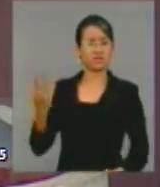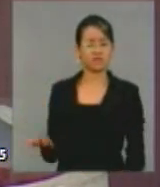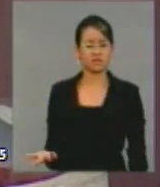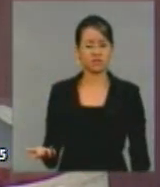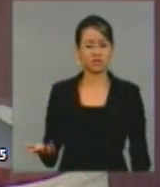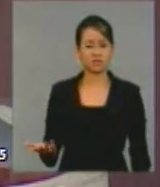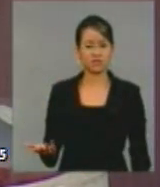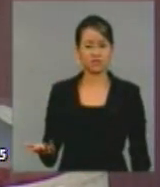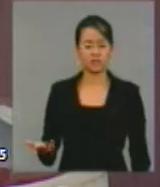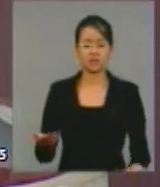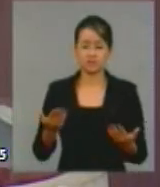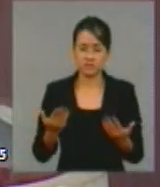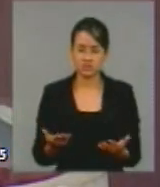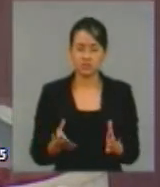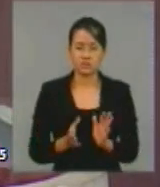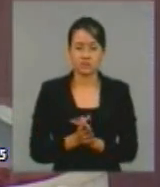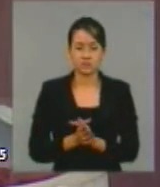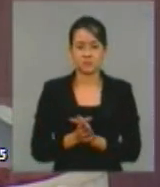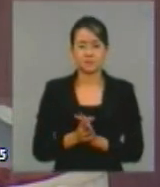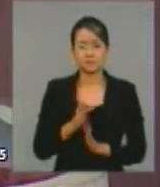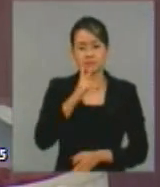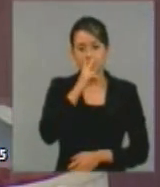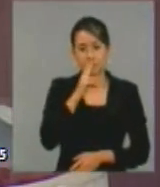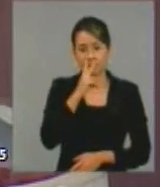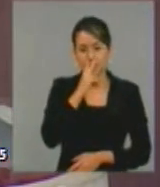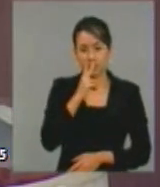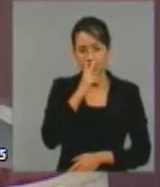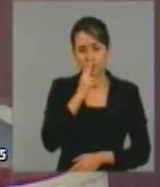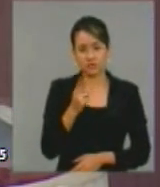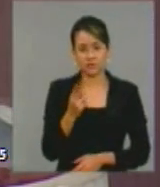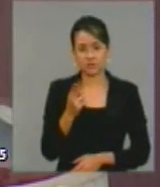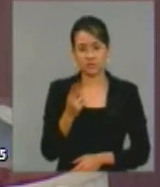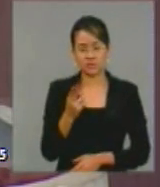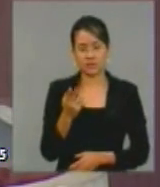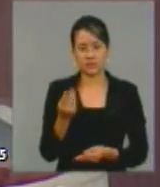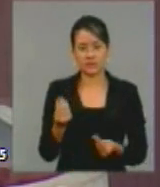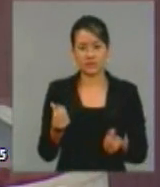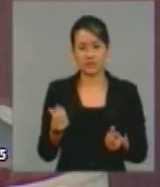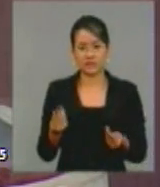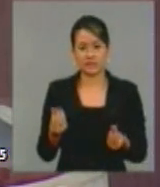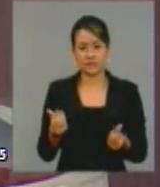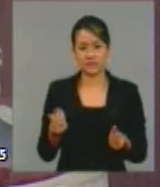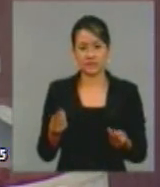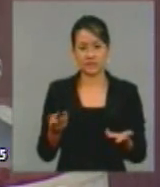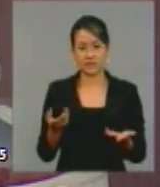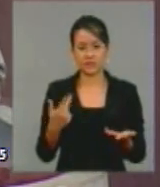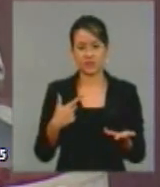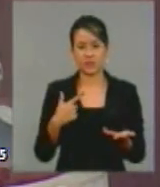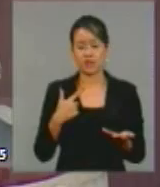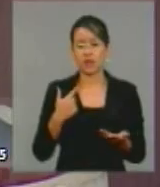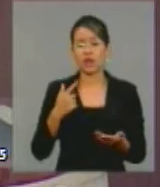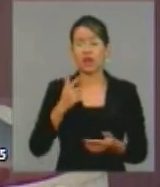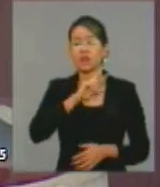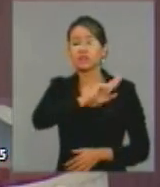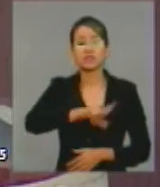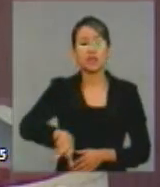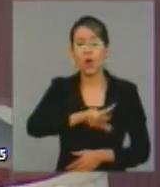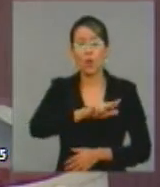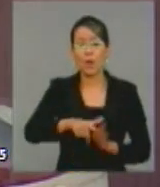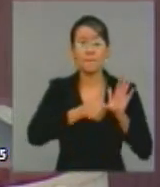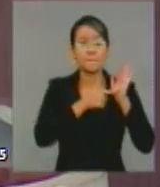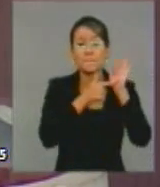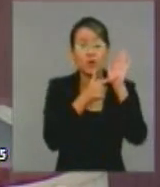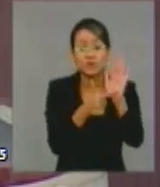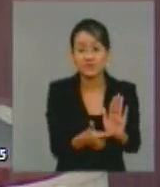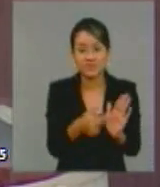escassez ela não é tratada na sua complexidade, em que os dados não são revelados